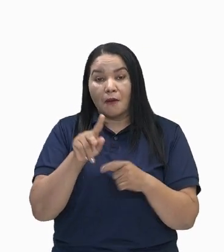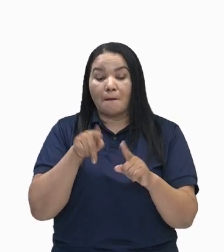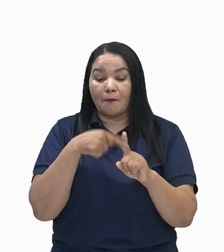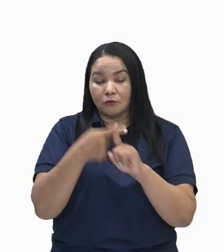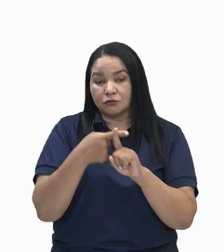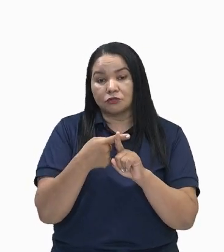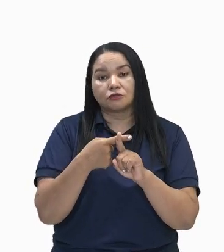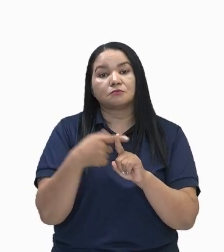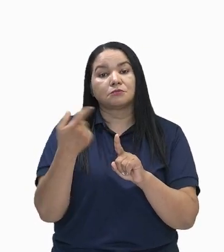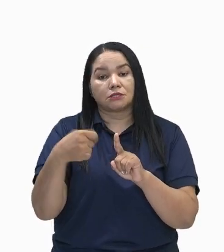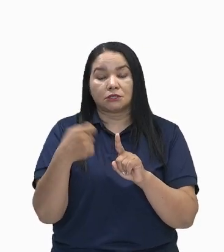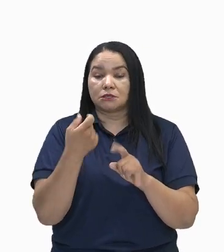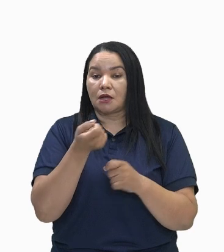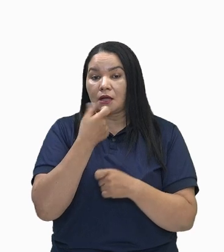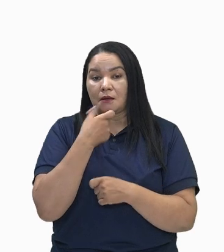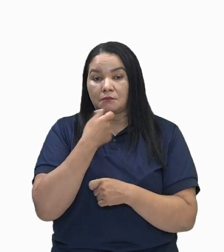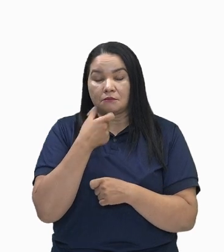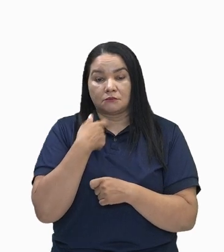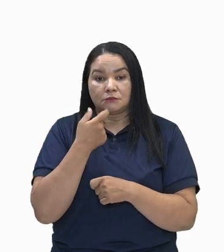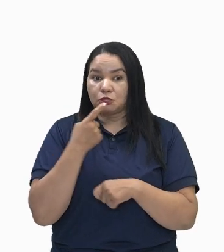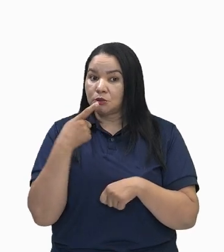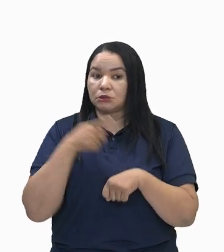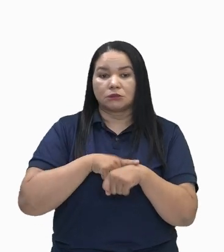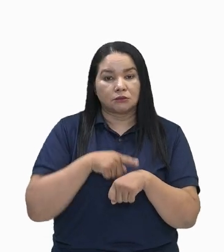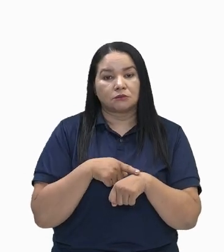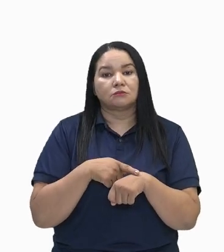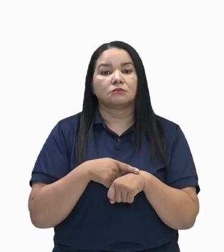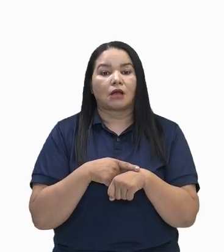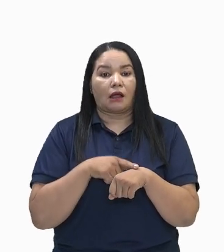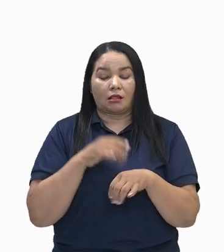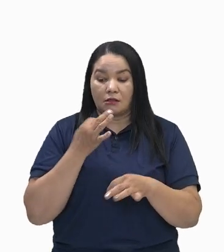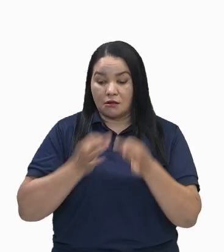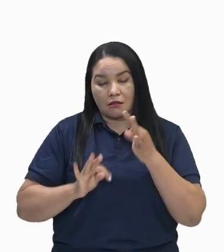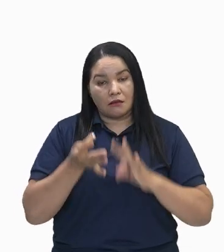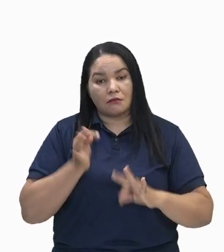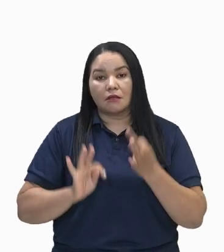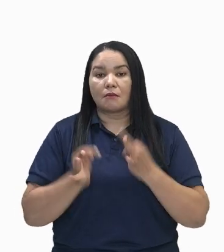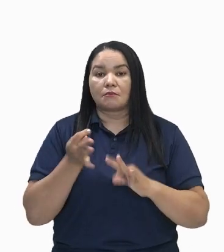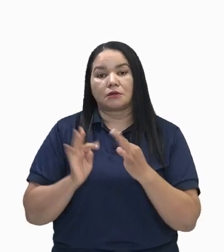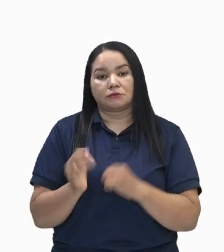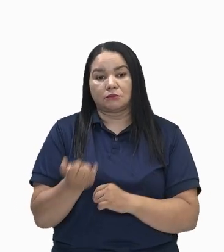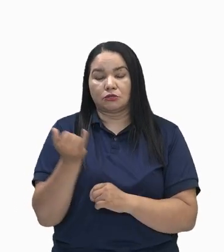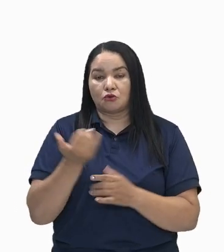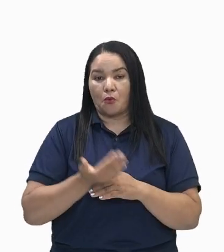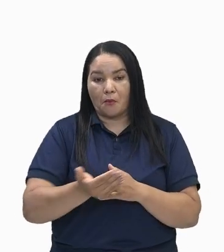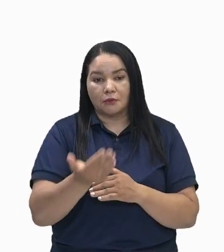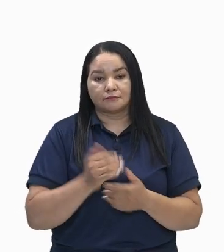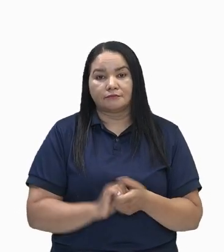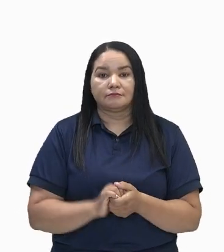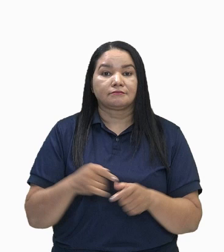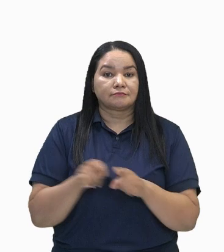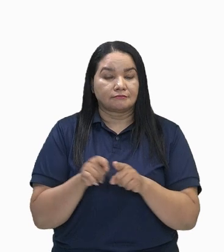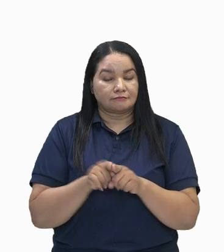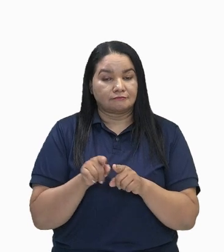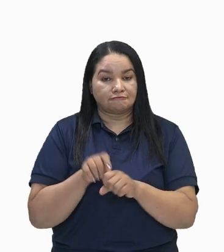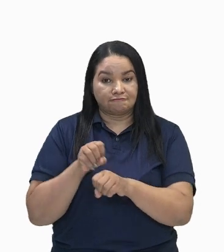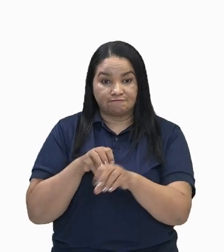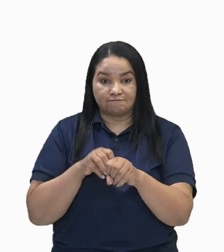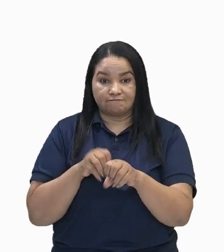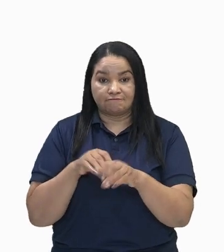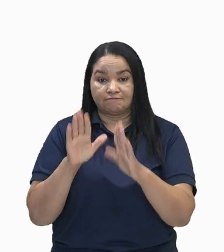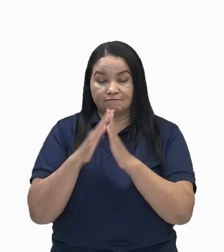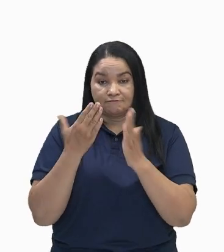sua medicação para o seu tratamento. Educação sexual nas escolas